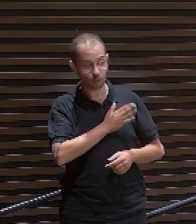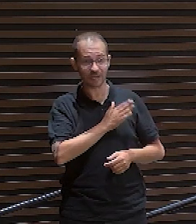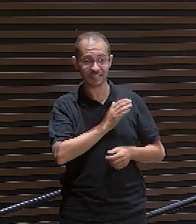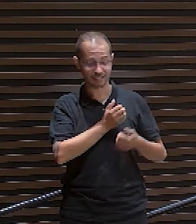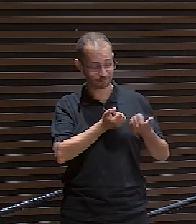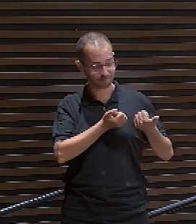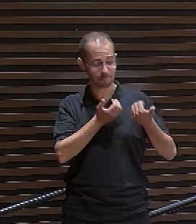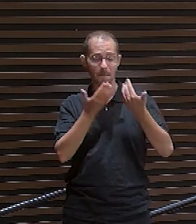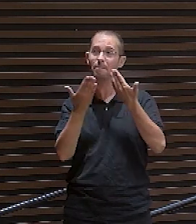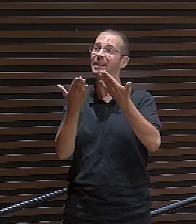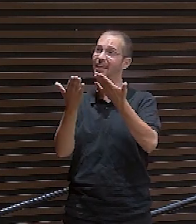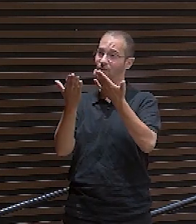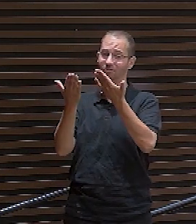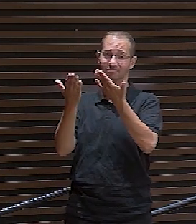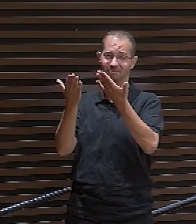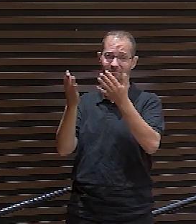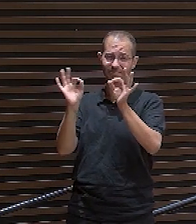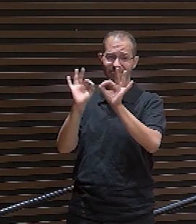entregue.